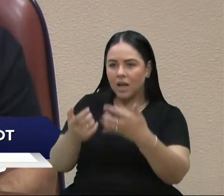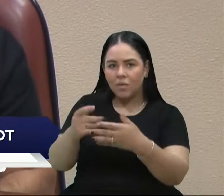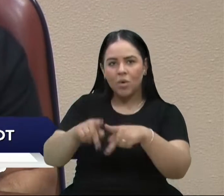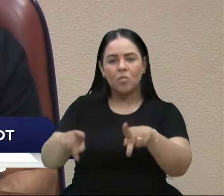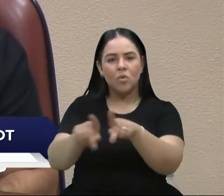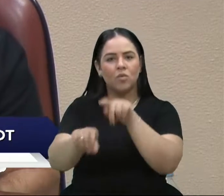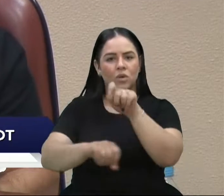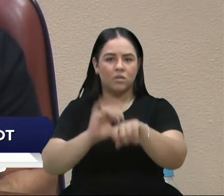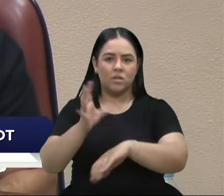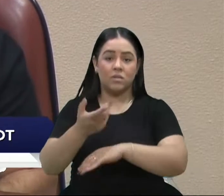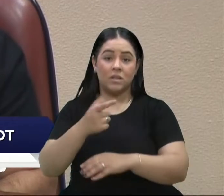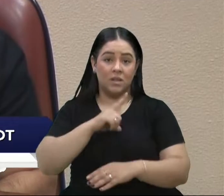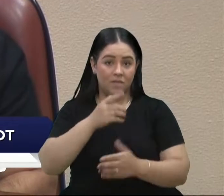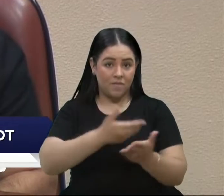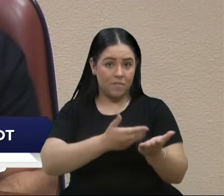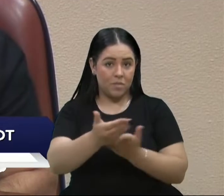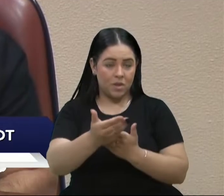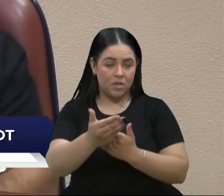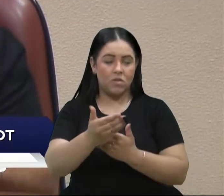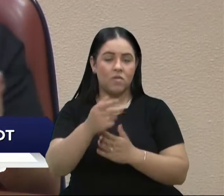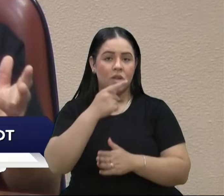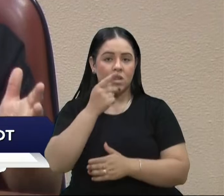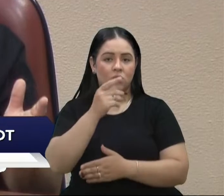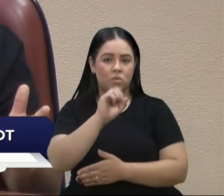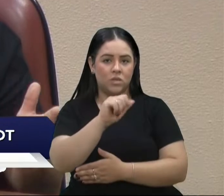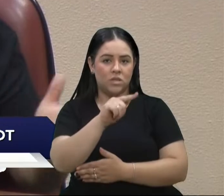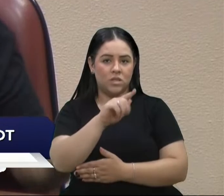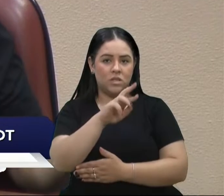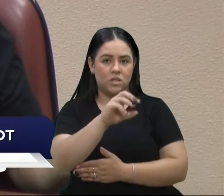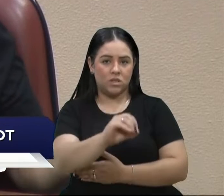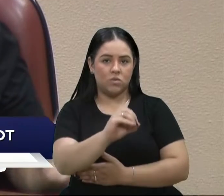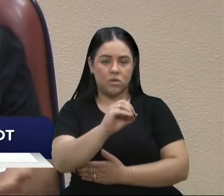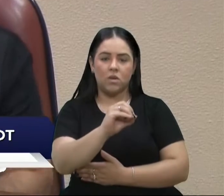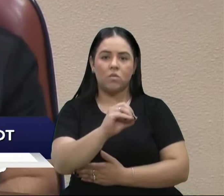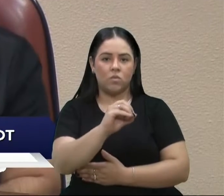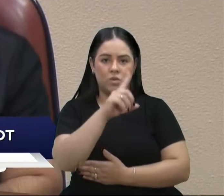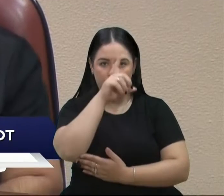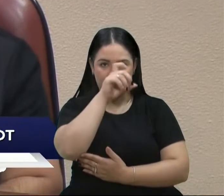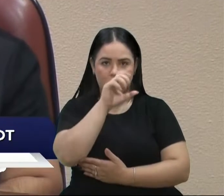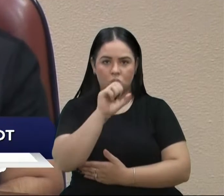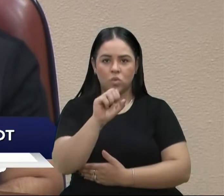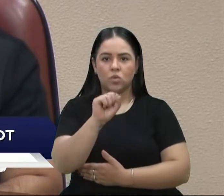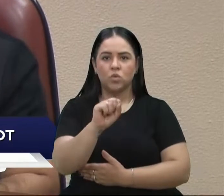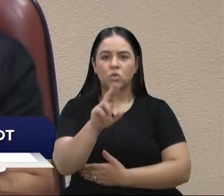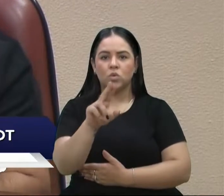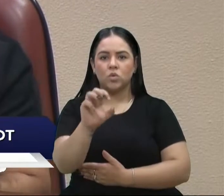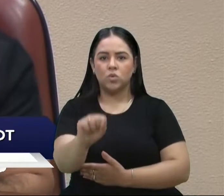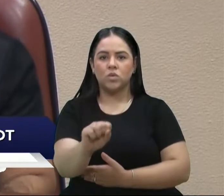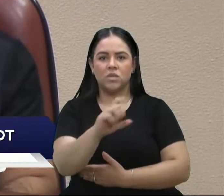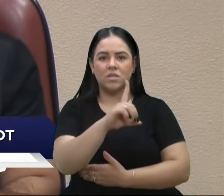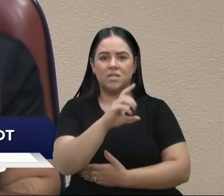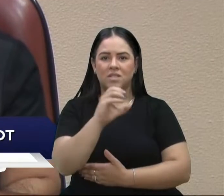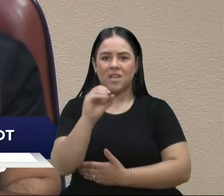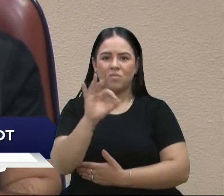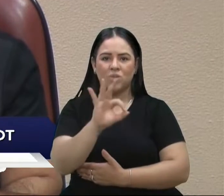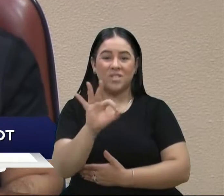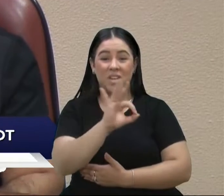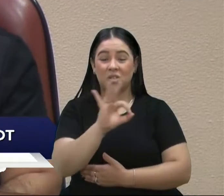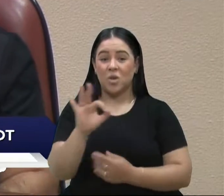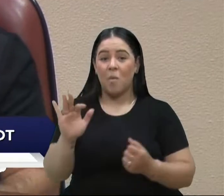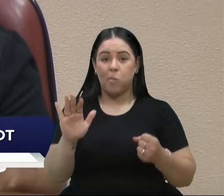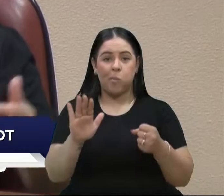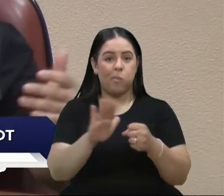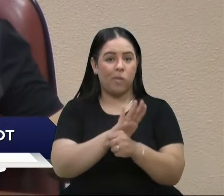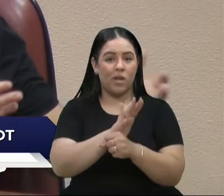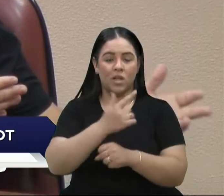ouve uma fala inicial do Sandro Junqueira, né, que é um hospital SUS, né, 100% SUS, com esgotamento dos leitos. E